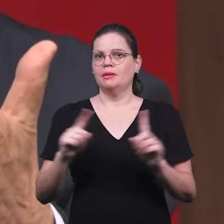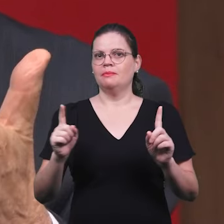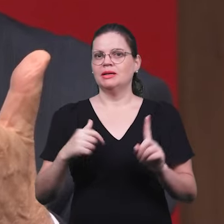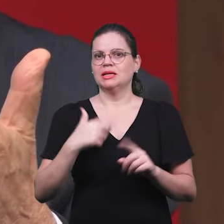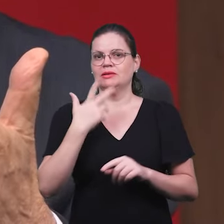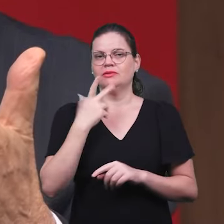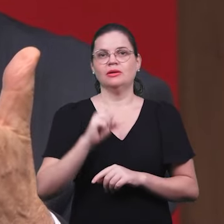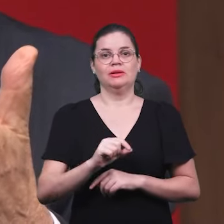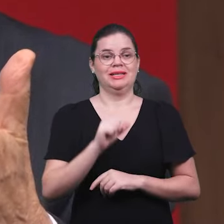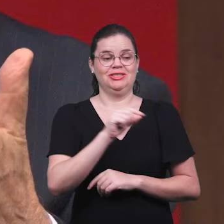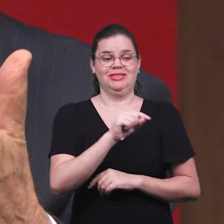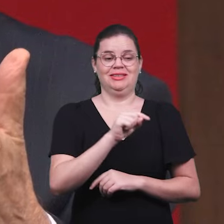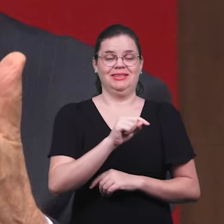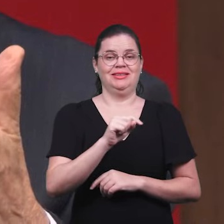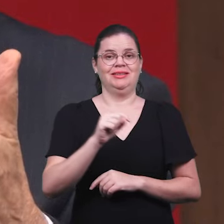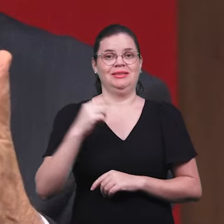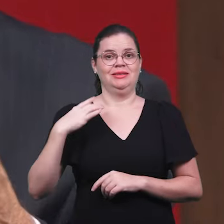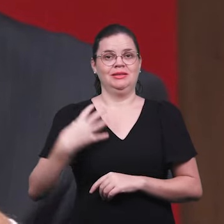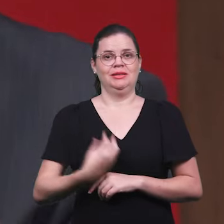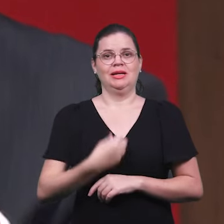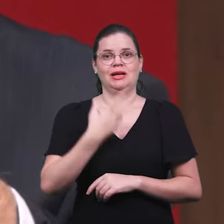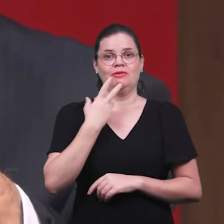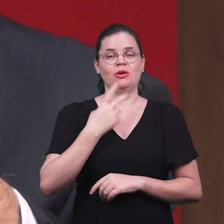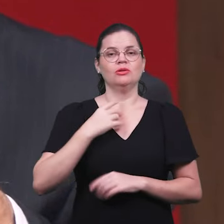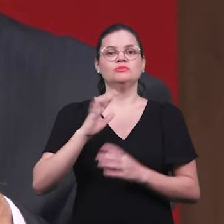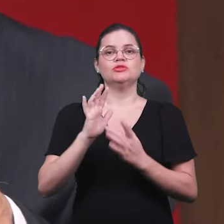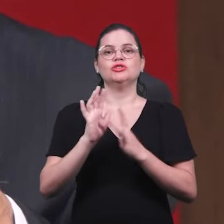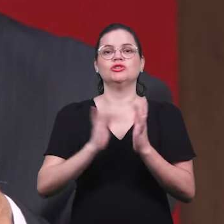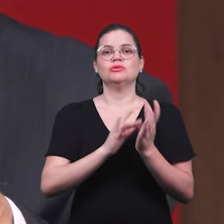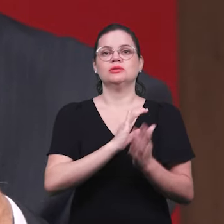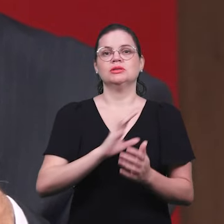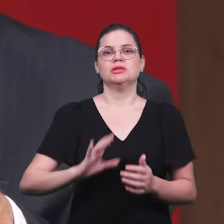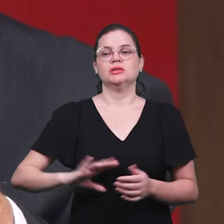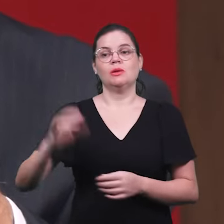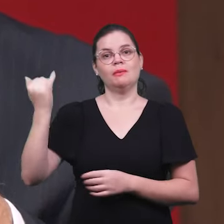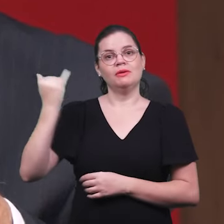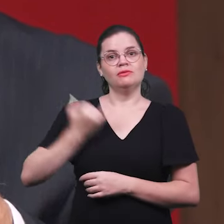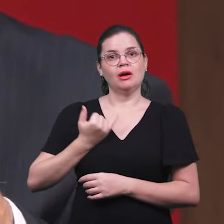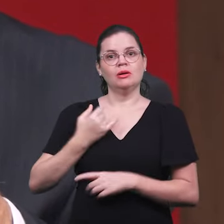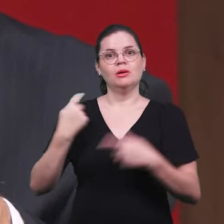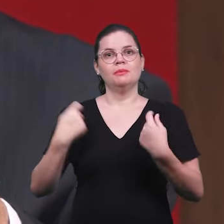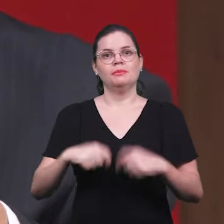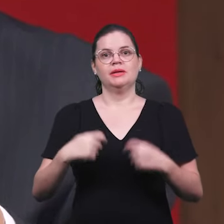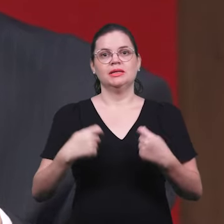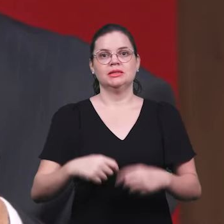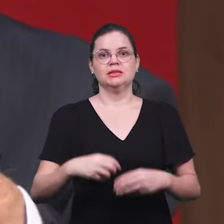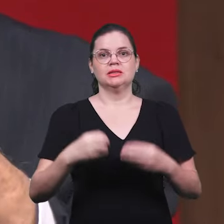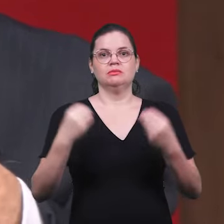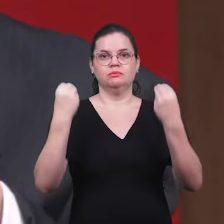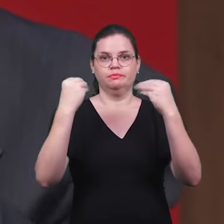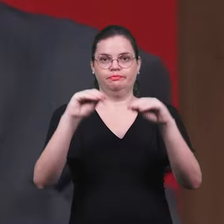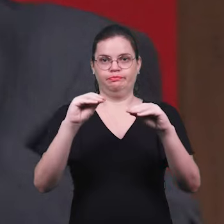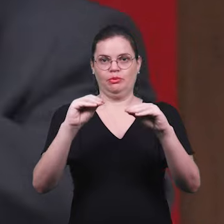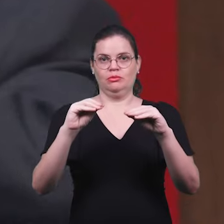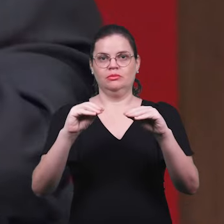Cristo teria dito a ele que ele deveria colocar esse emblema, não é, nos escudos